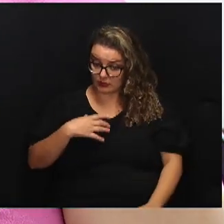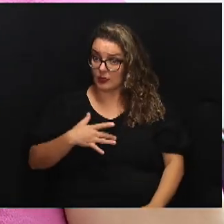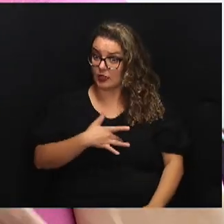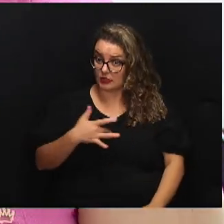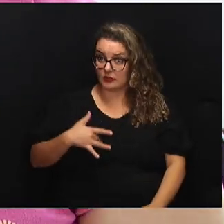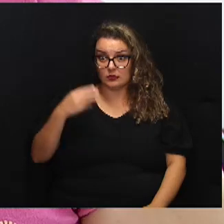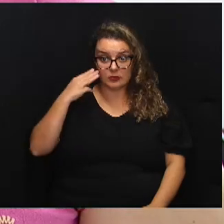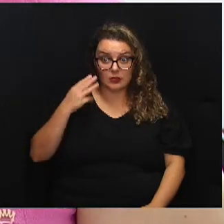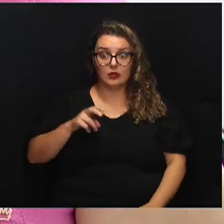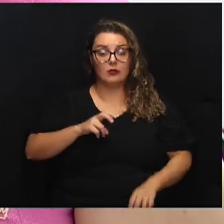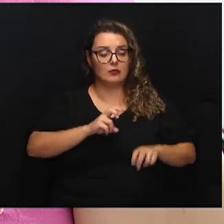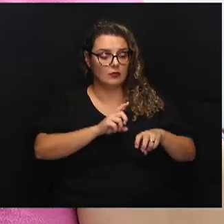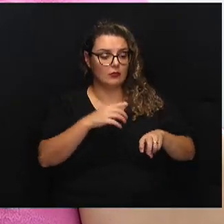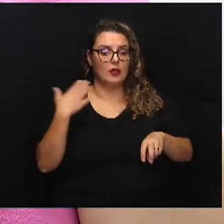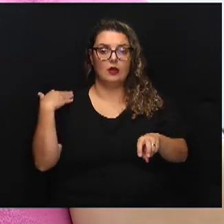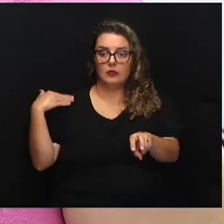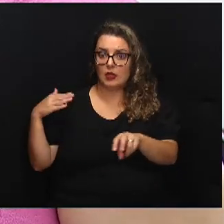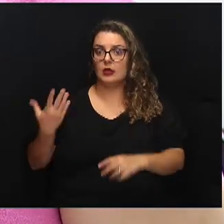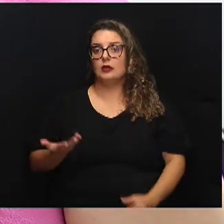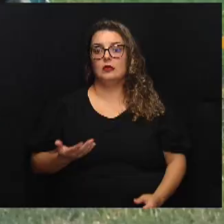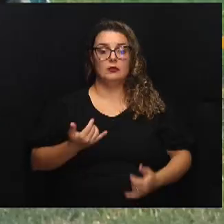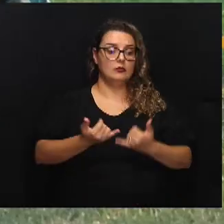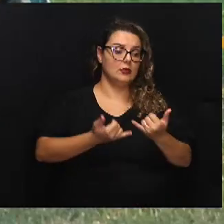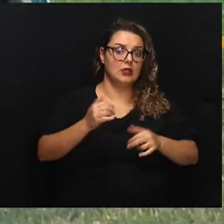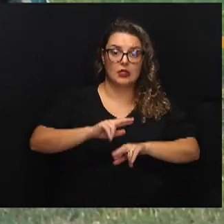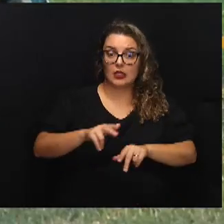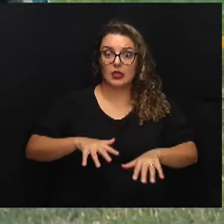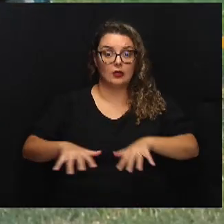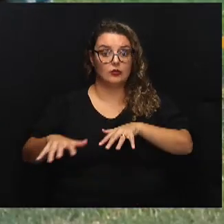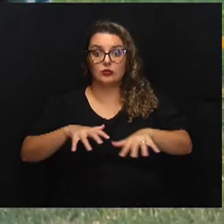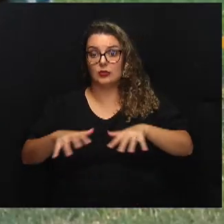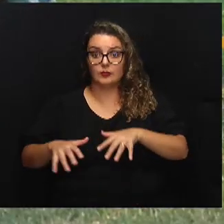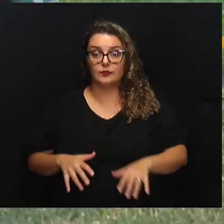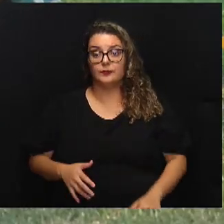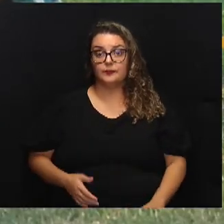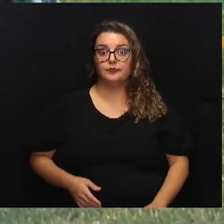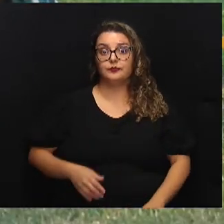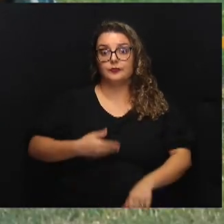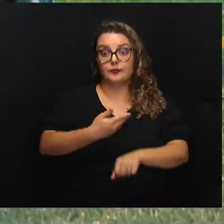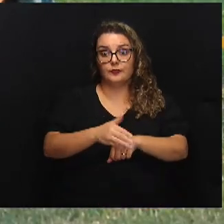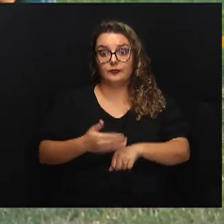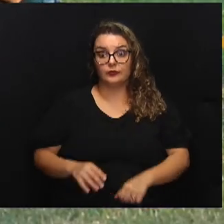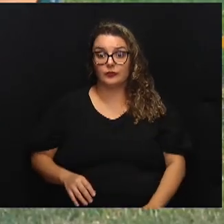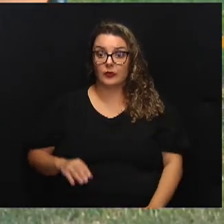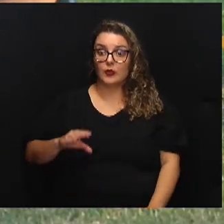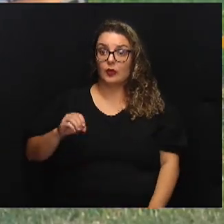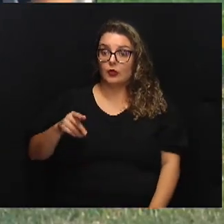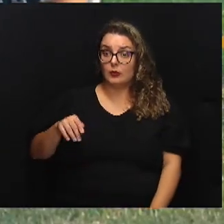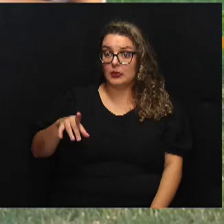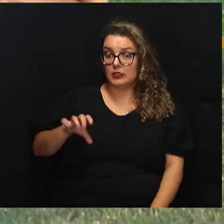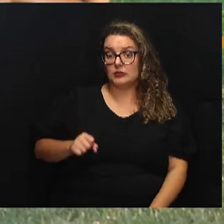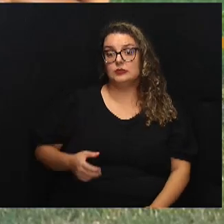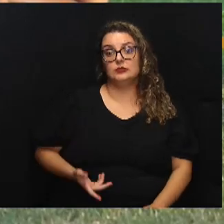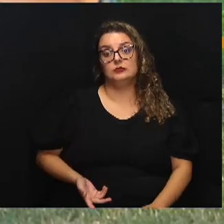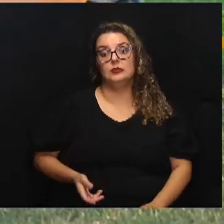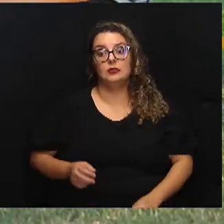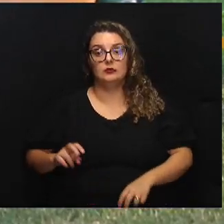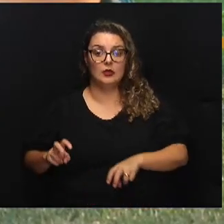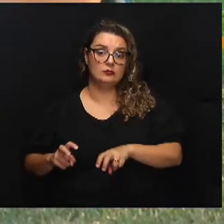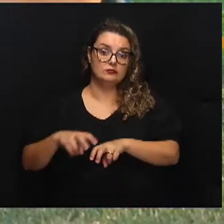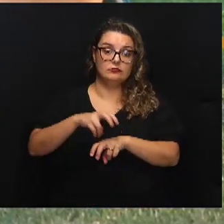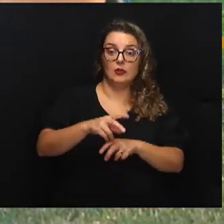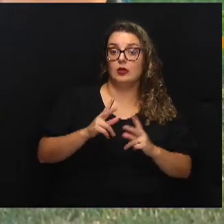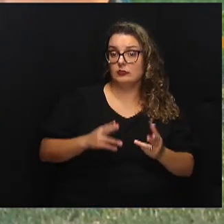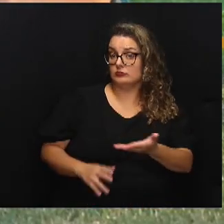mental. Então, passear com o animal, brincar, né? Treinar comandos é muito legal, porque você vai estar sempre treinando comandinhos ali, ele vai estar tendo